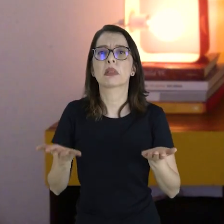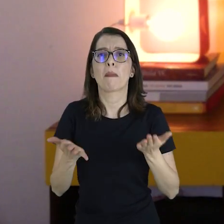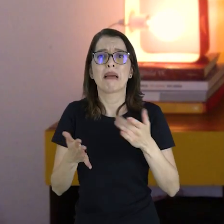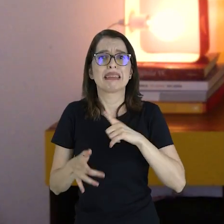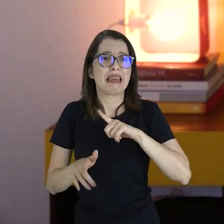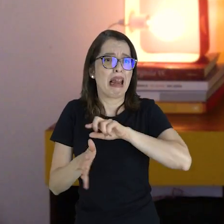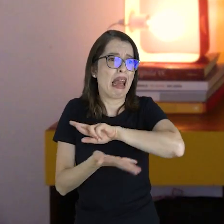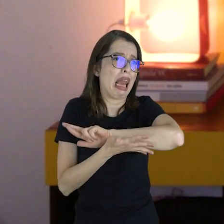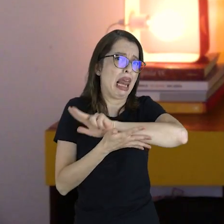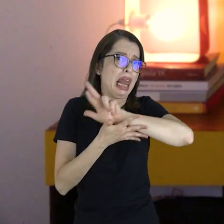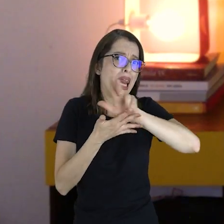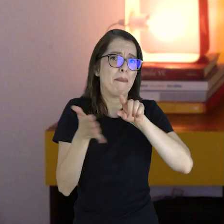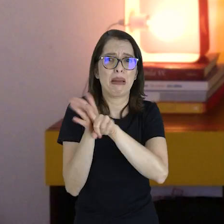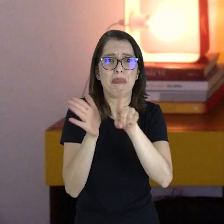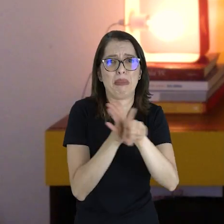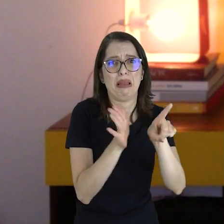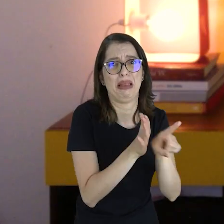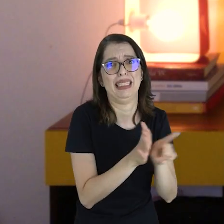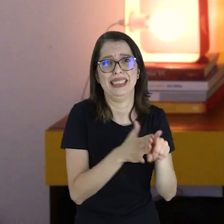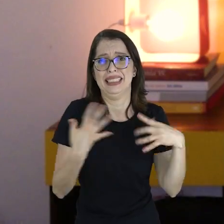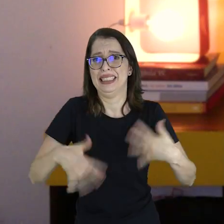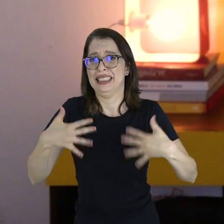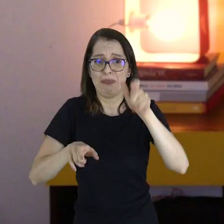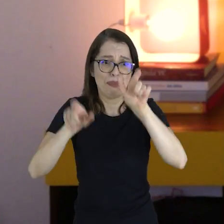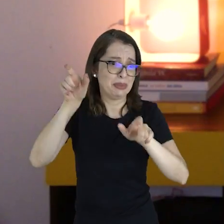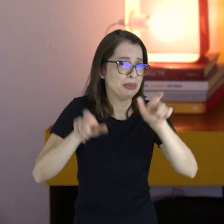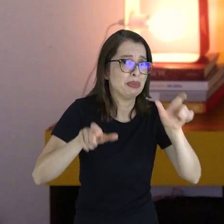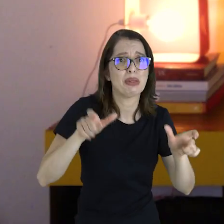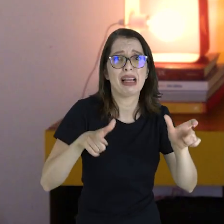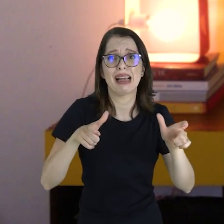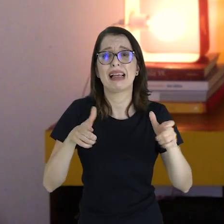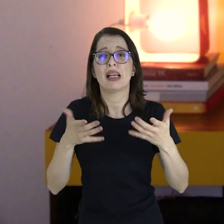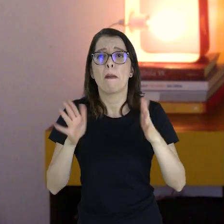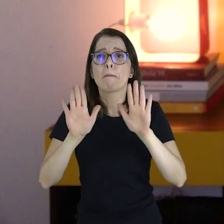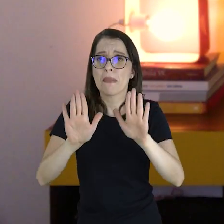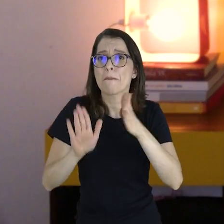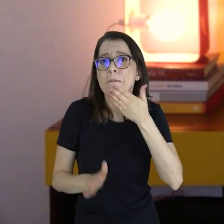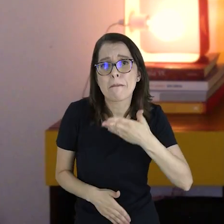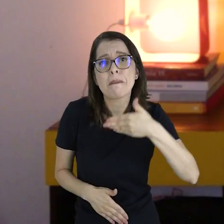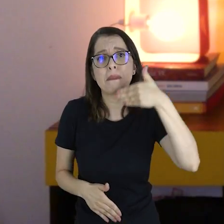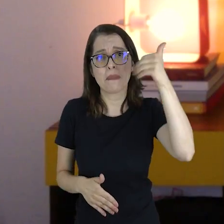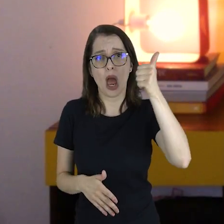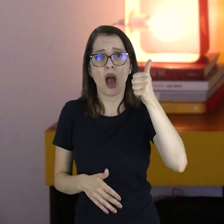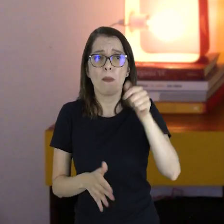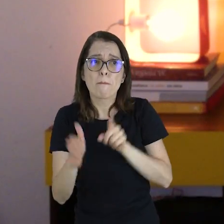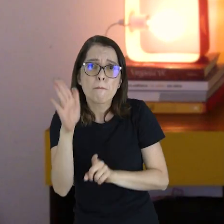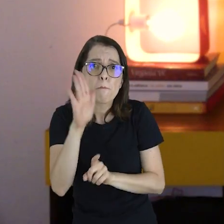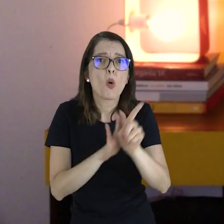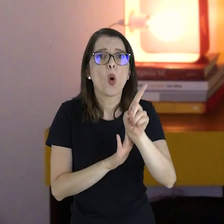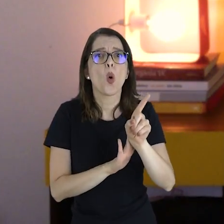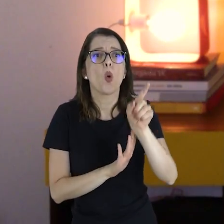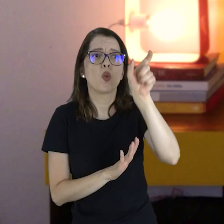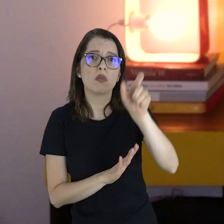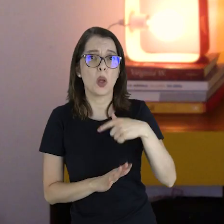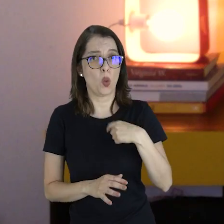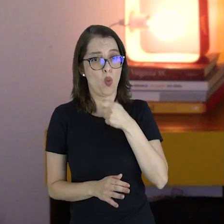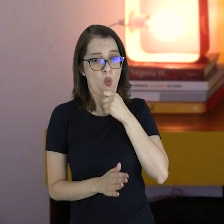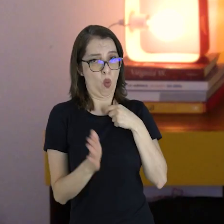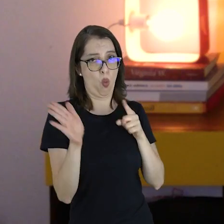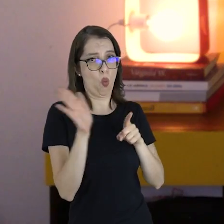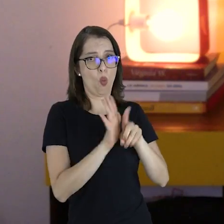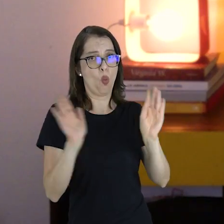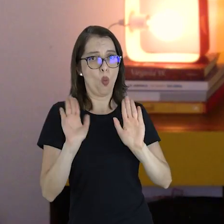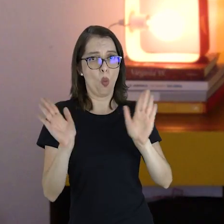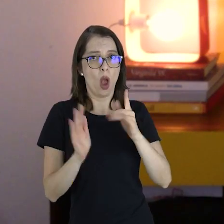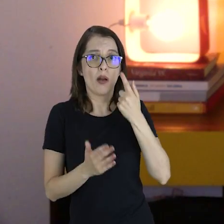Mas ainda são milhões de perguntas espalhadas em milhares de cabeças por aí. Então, o melhor é ver se alguém pergunta o que eu ainda